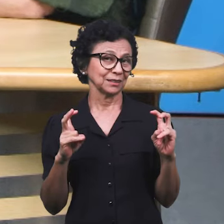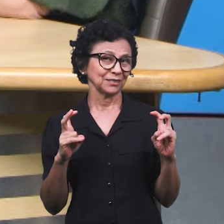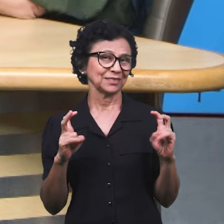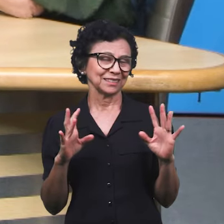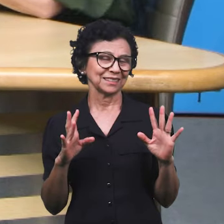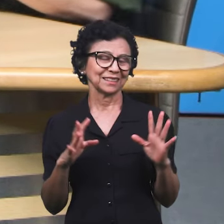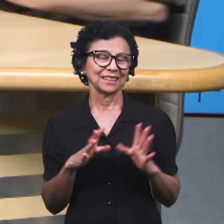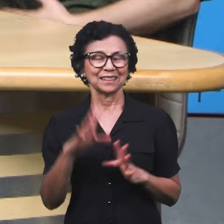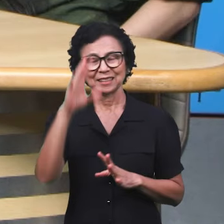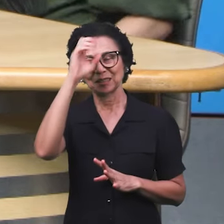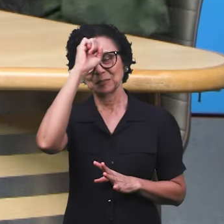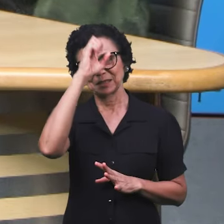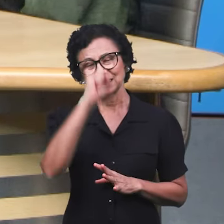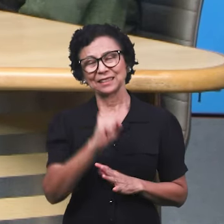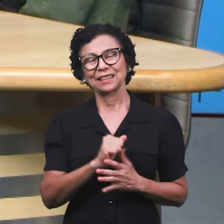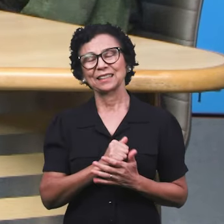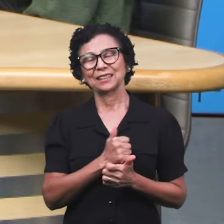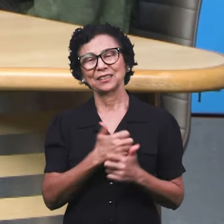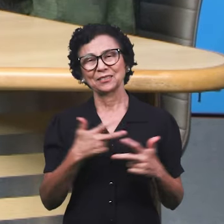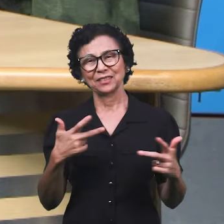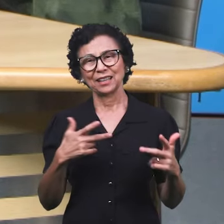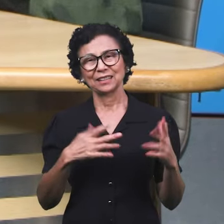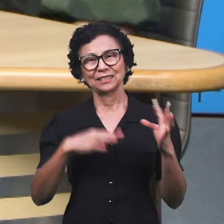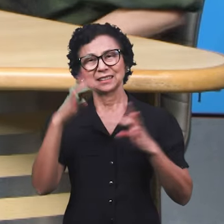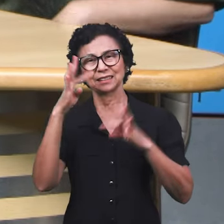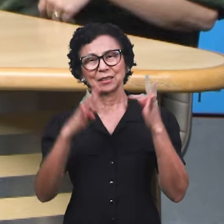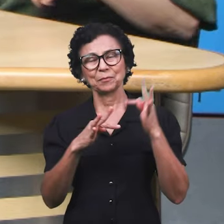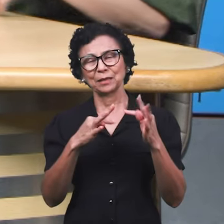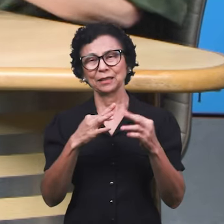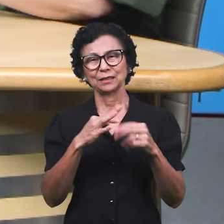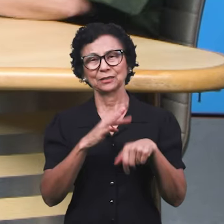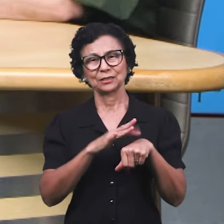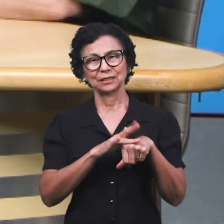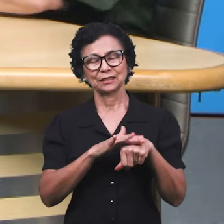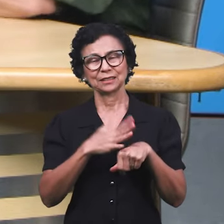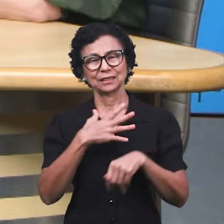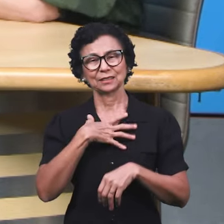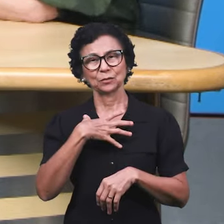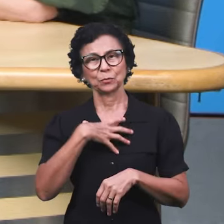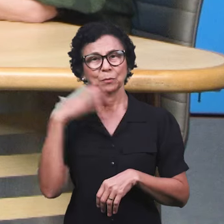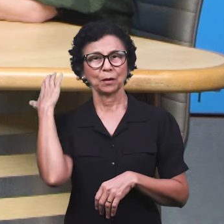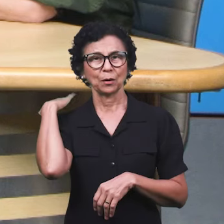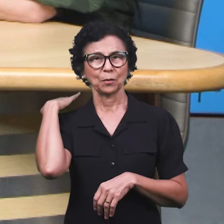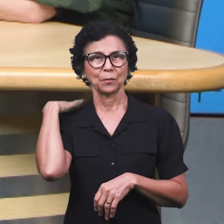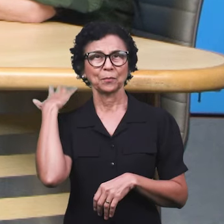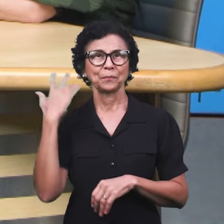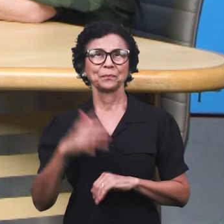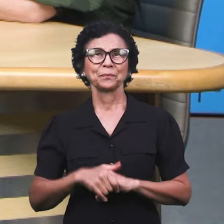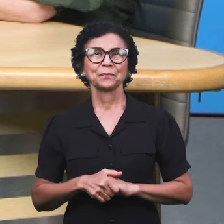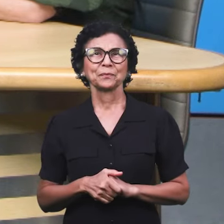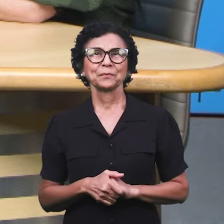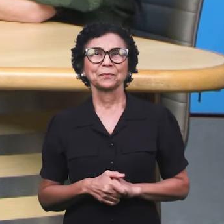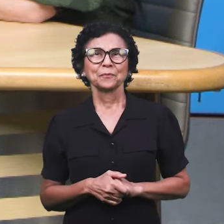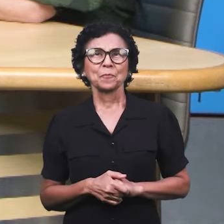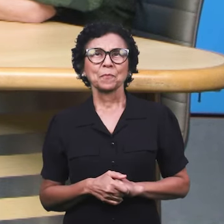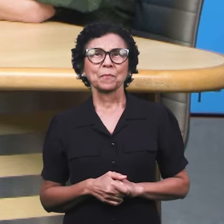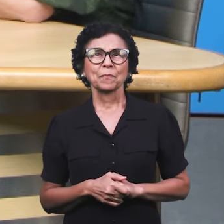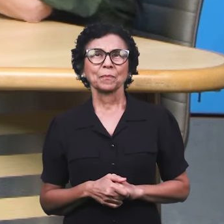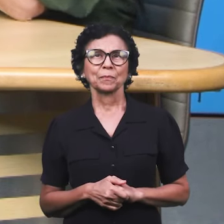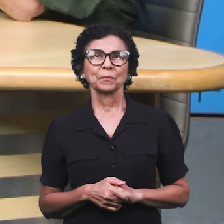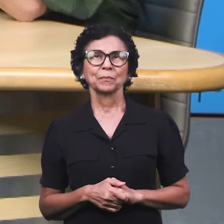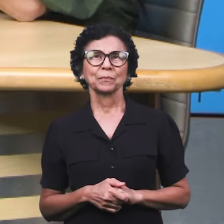sobre asma e sobre o tratamento dessas doenças respiratórias. Sim. Agradeço a sua presença. Também.